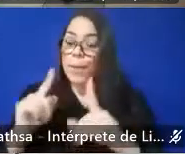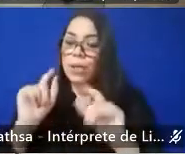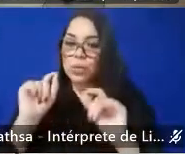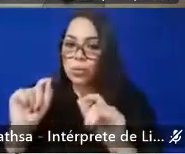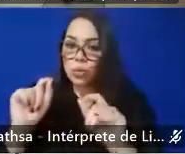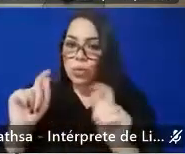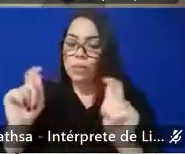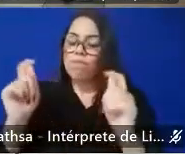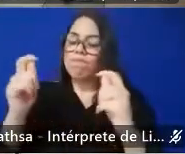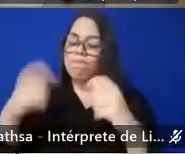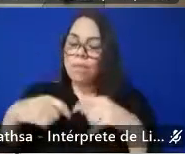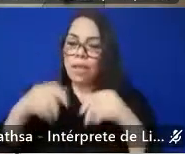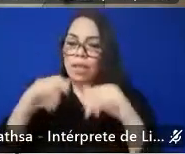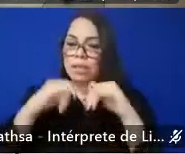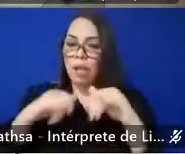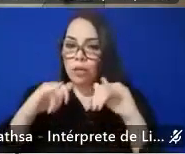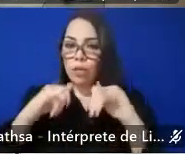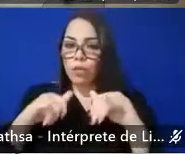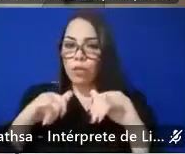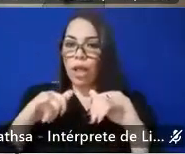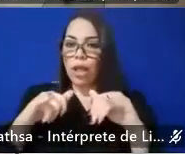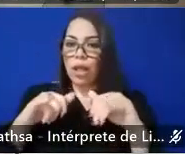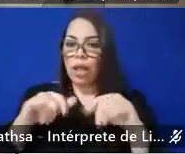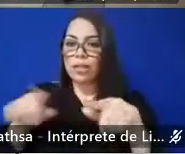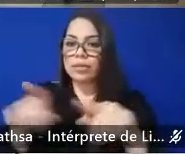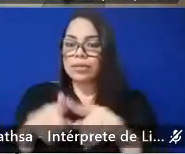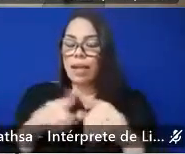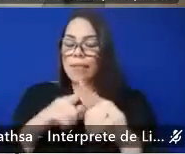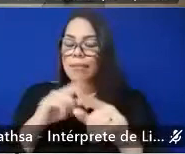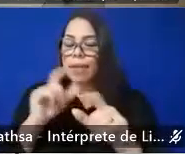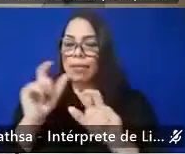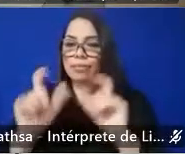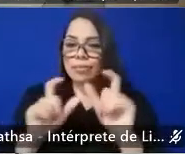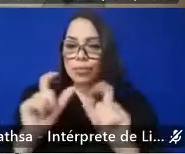de dizer algumas palavras primeiro